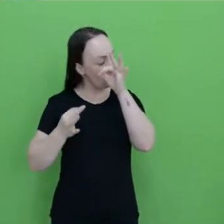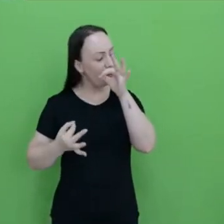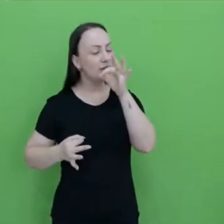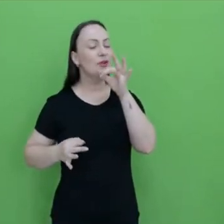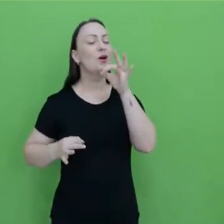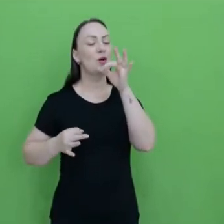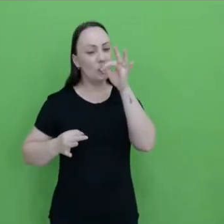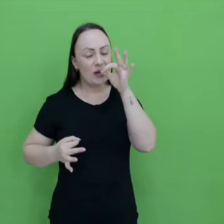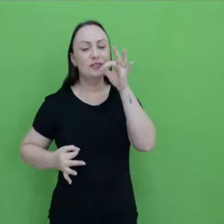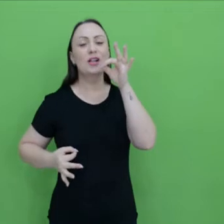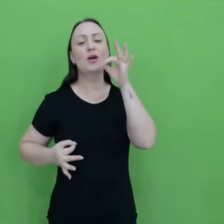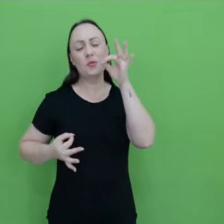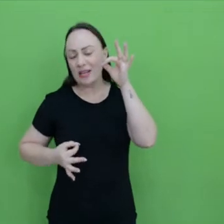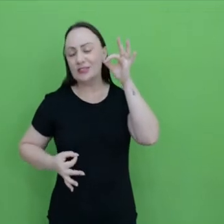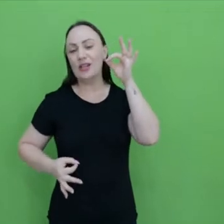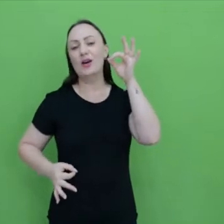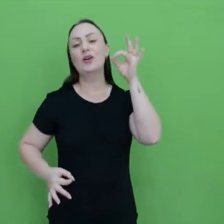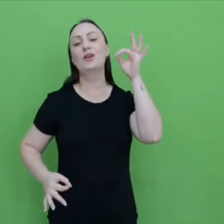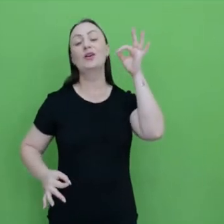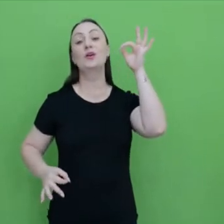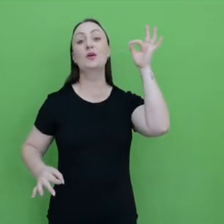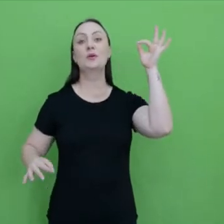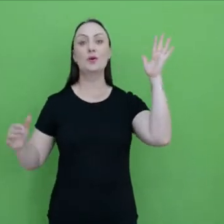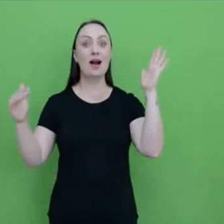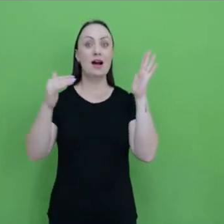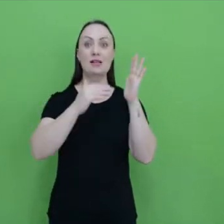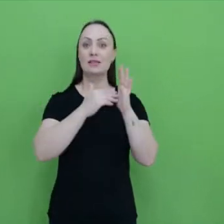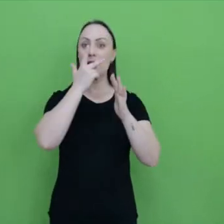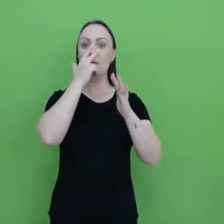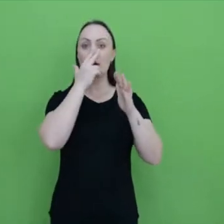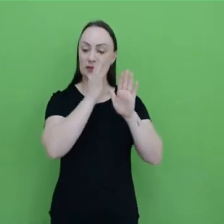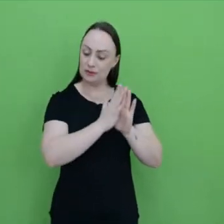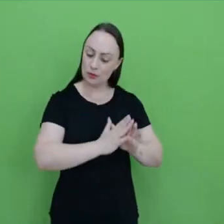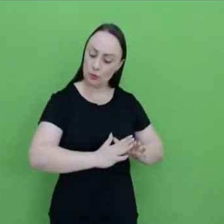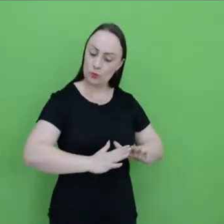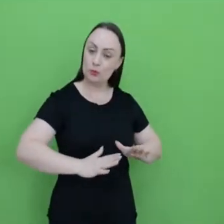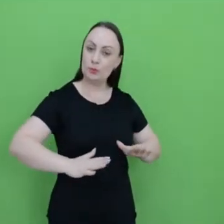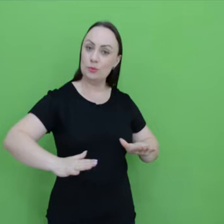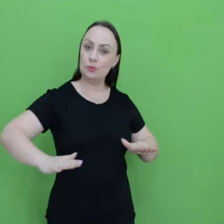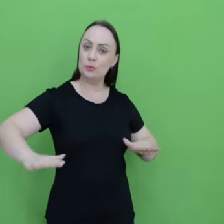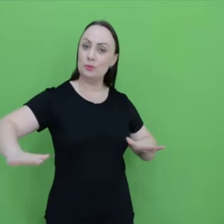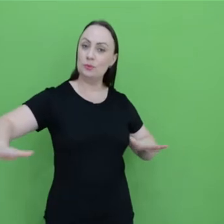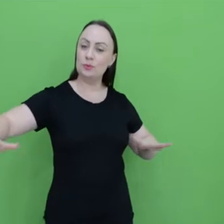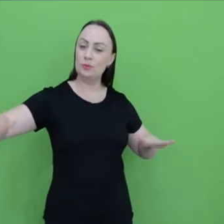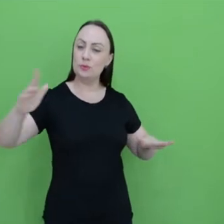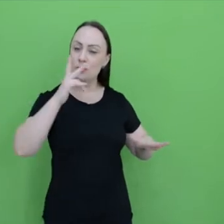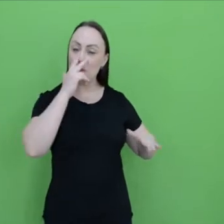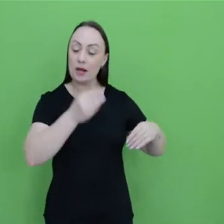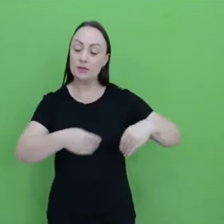mais longos, até que pareciam um grande tapete tapete de veludo